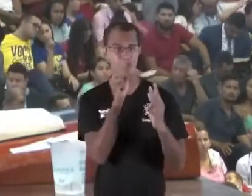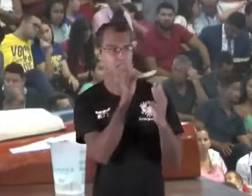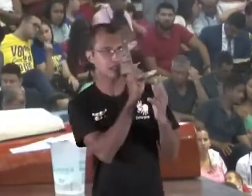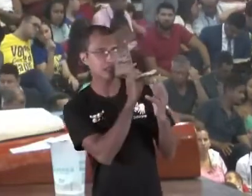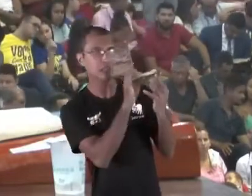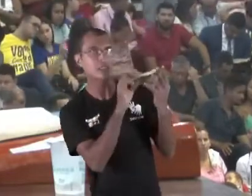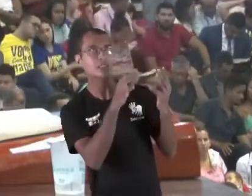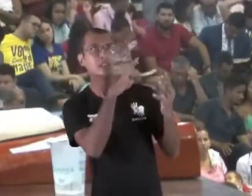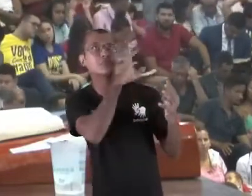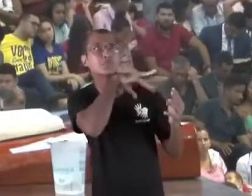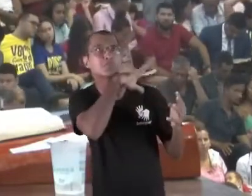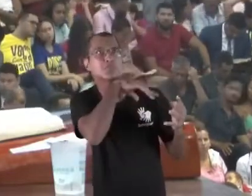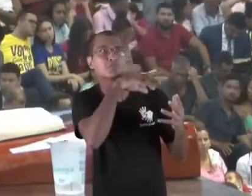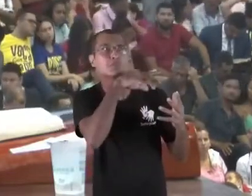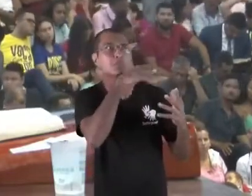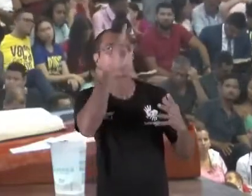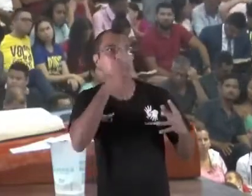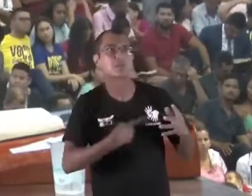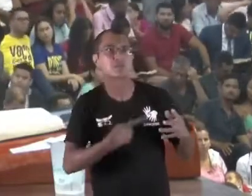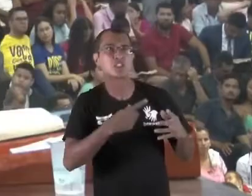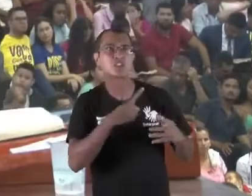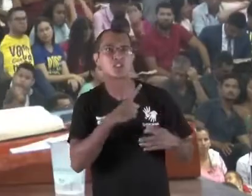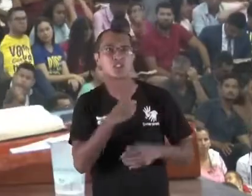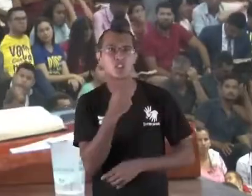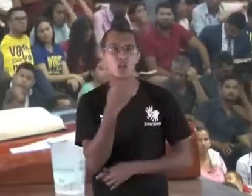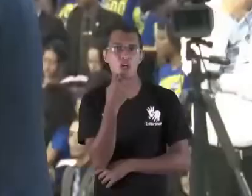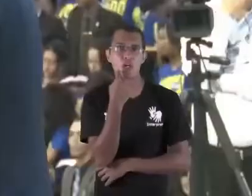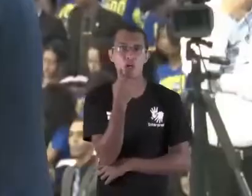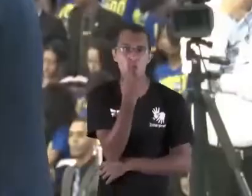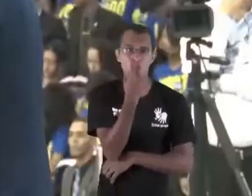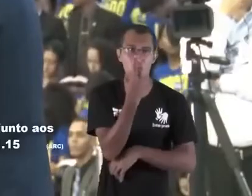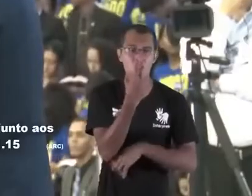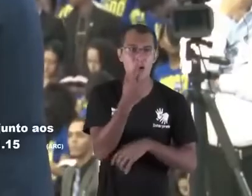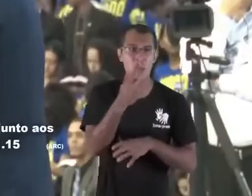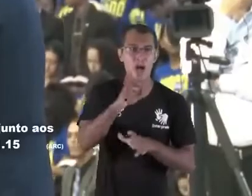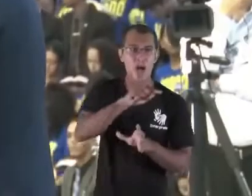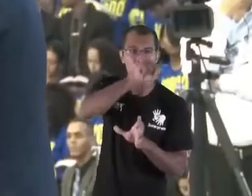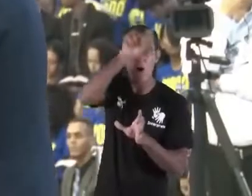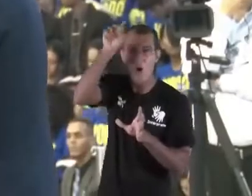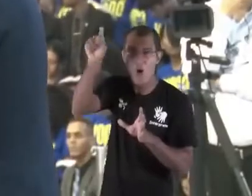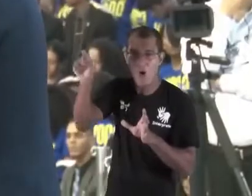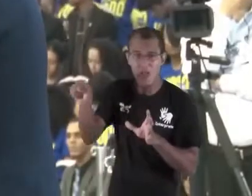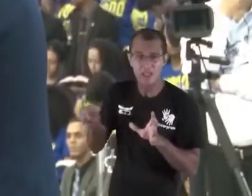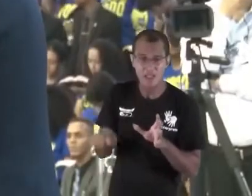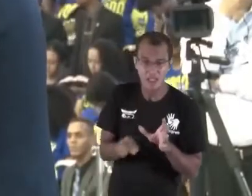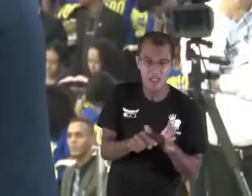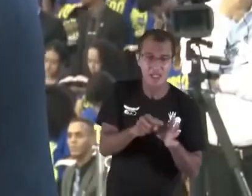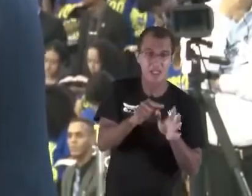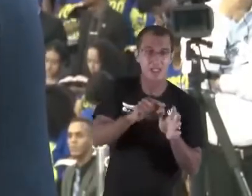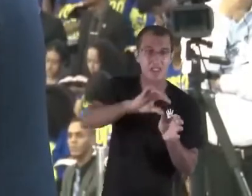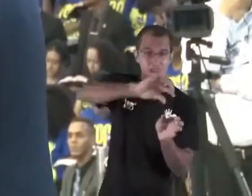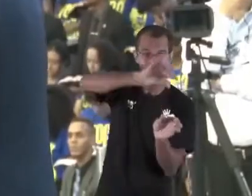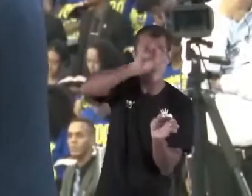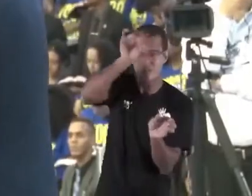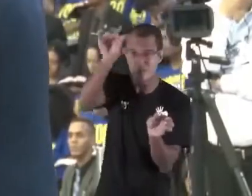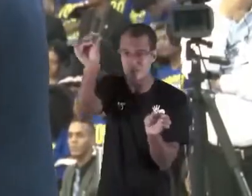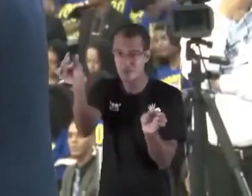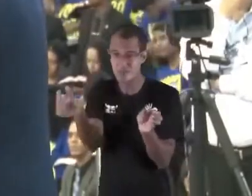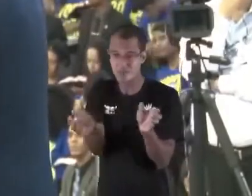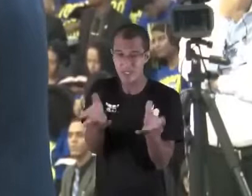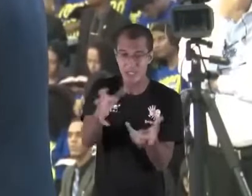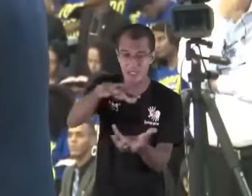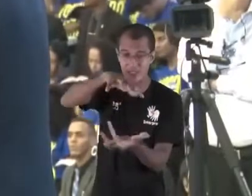viventes, e eis que havia uma roda na terra ao lado